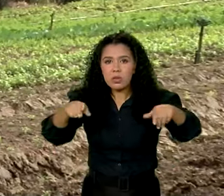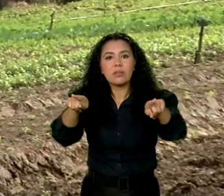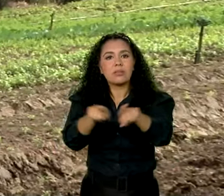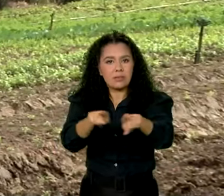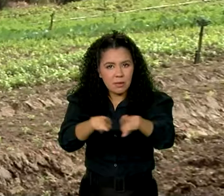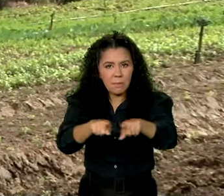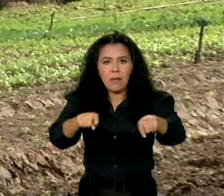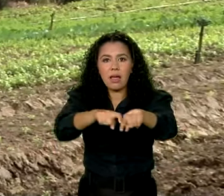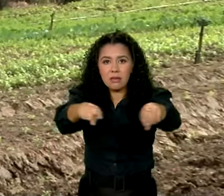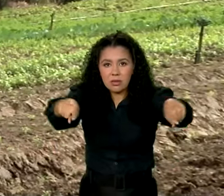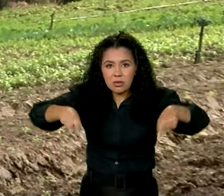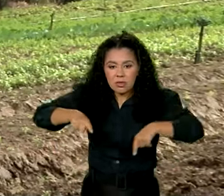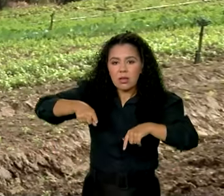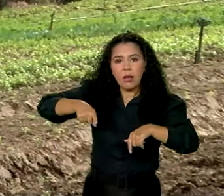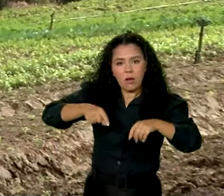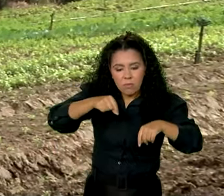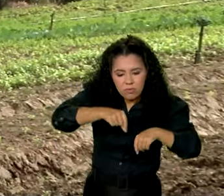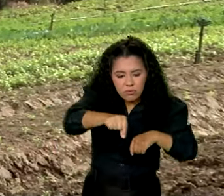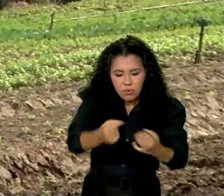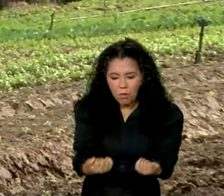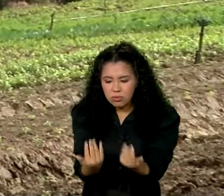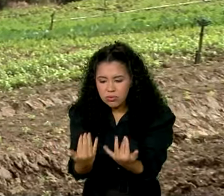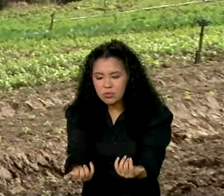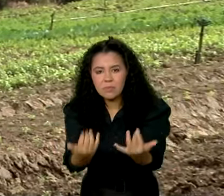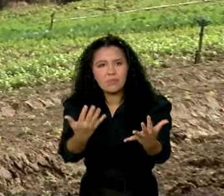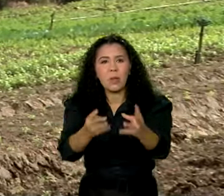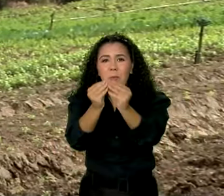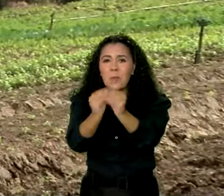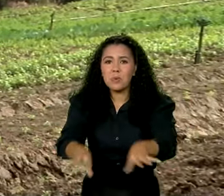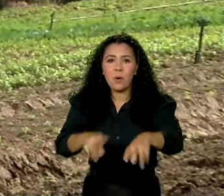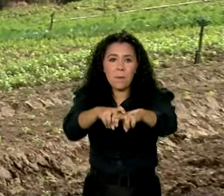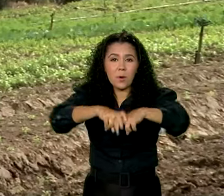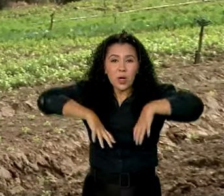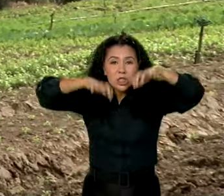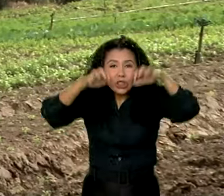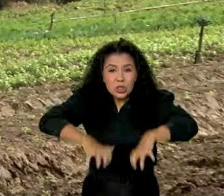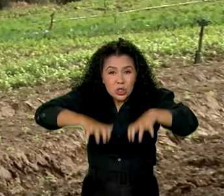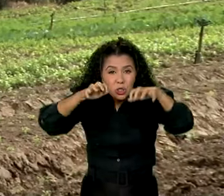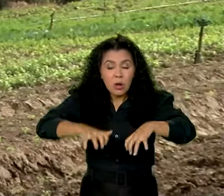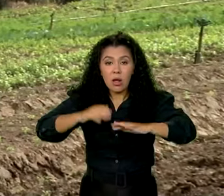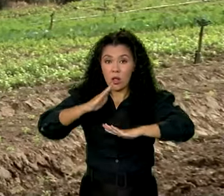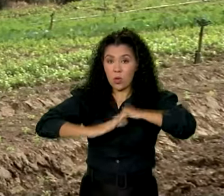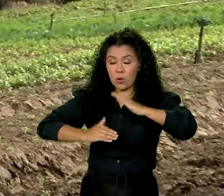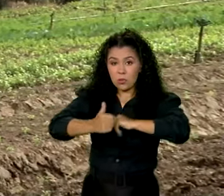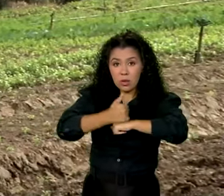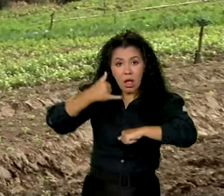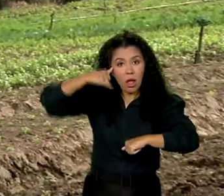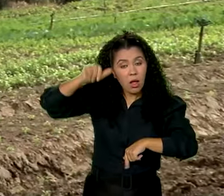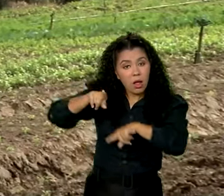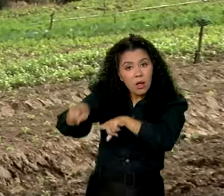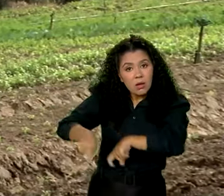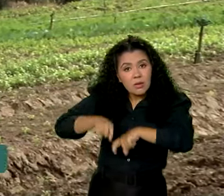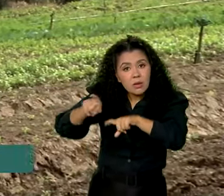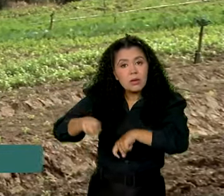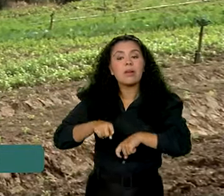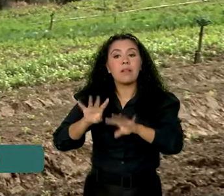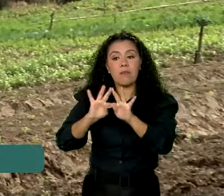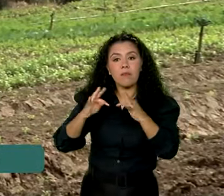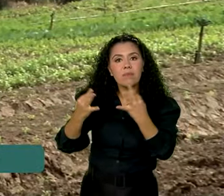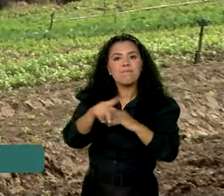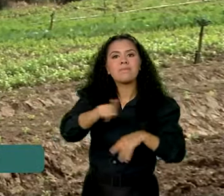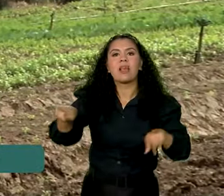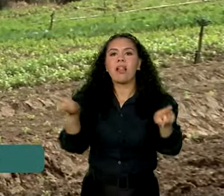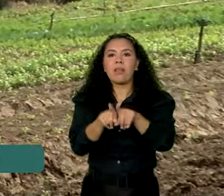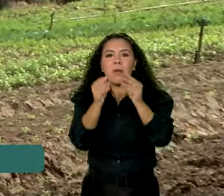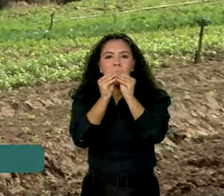foi perdida com as enchentes. E além da produção, os agricultores familiares também perderam